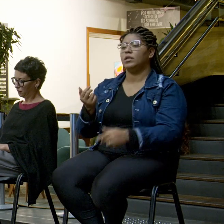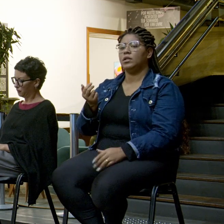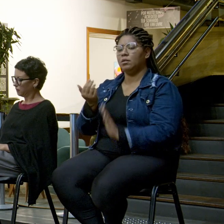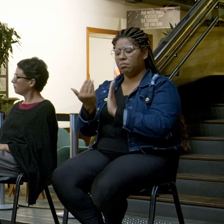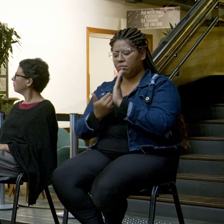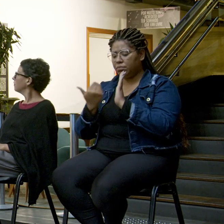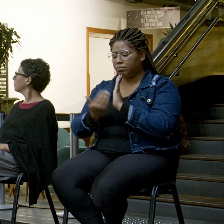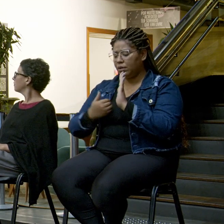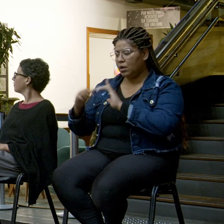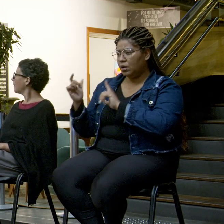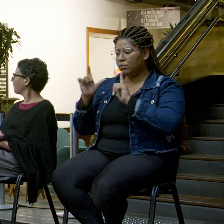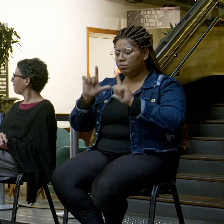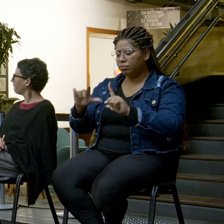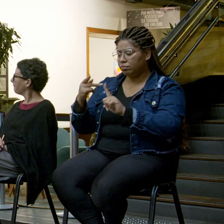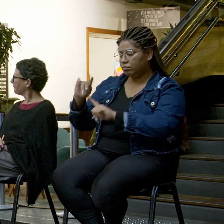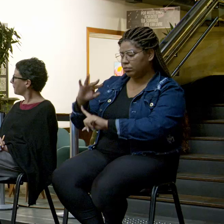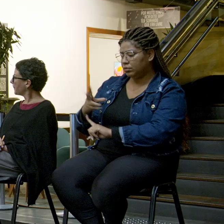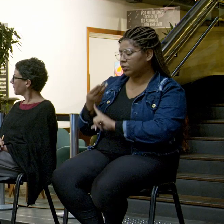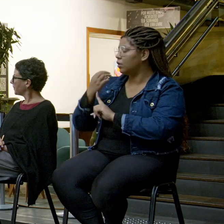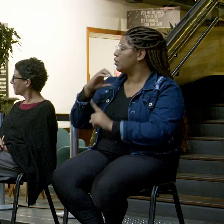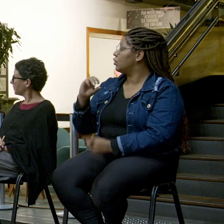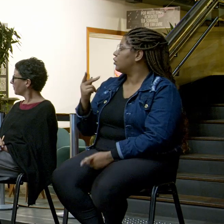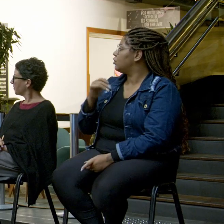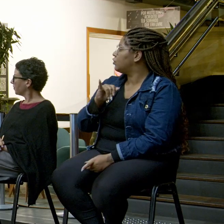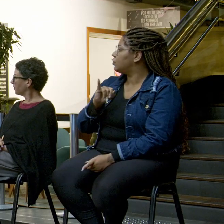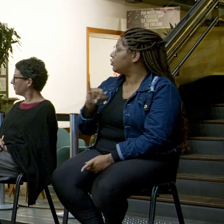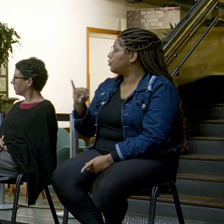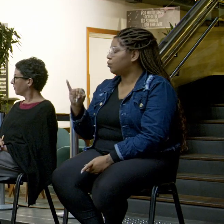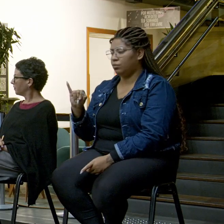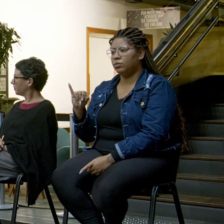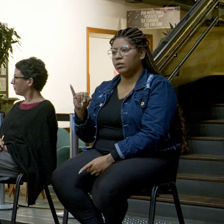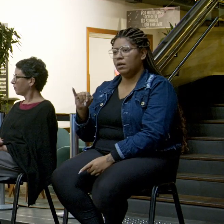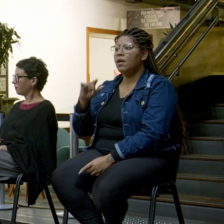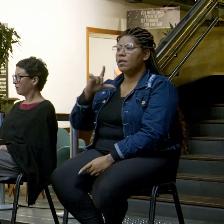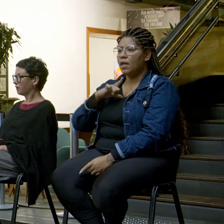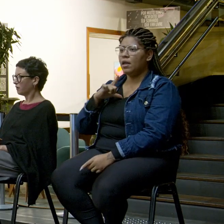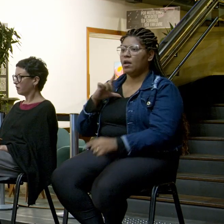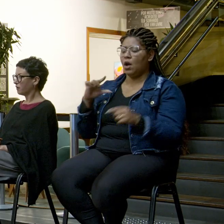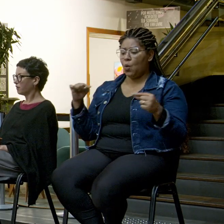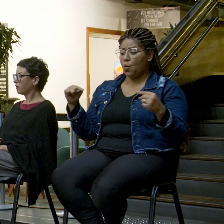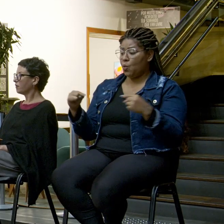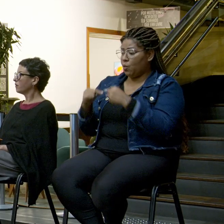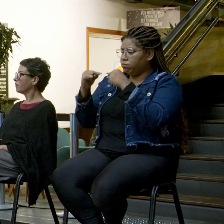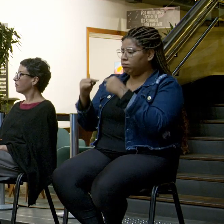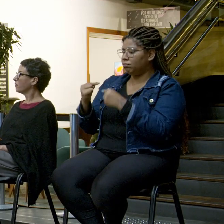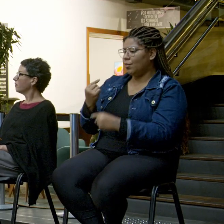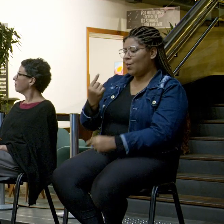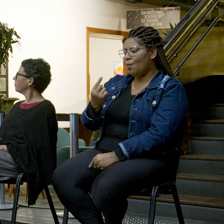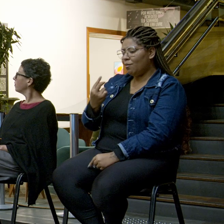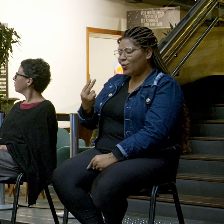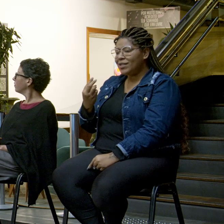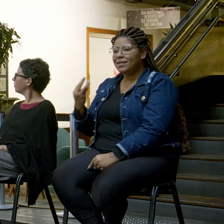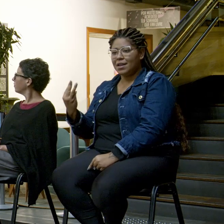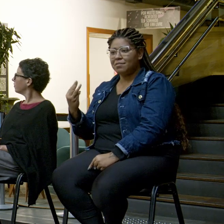que passa pelo trabalho dela, eu acho que traz muito isso dessa relação de um para um